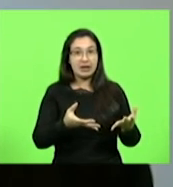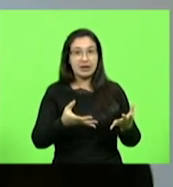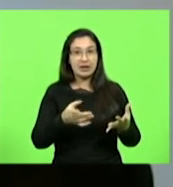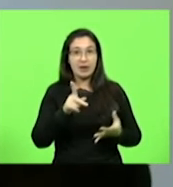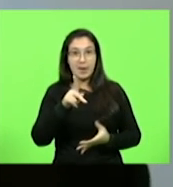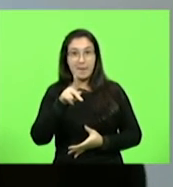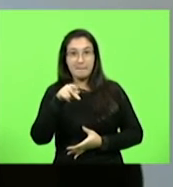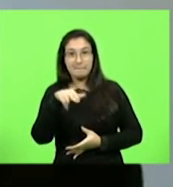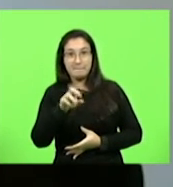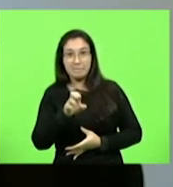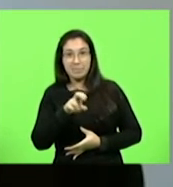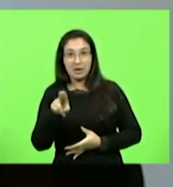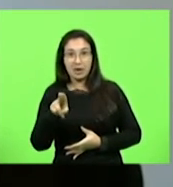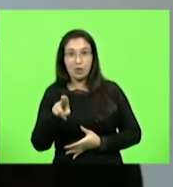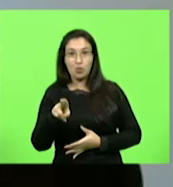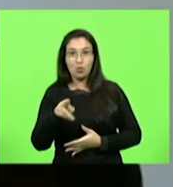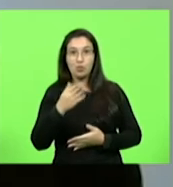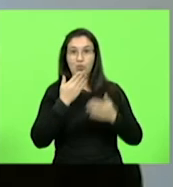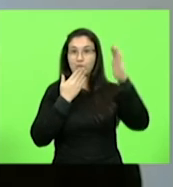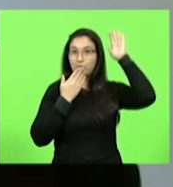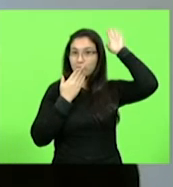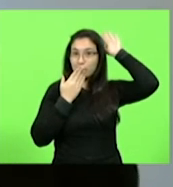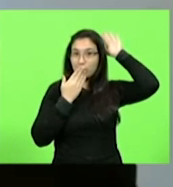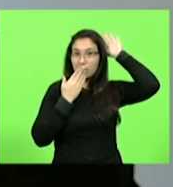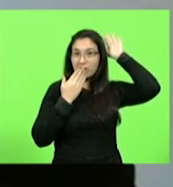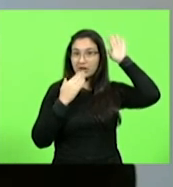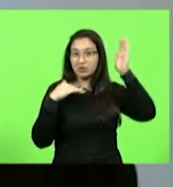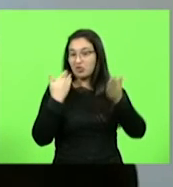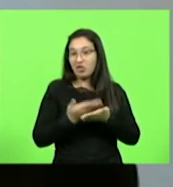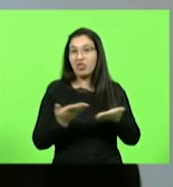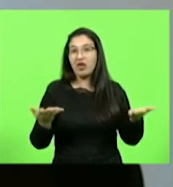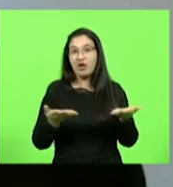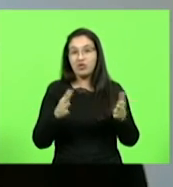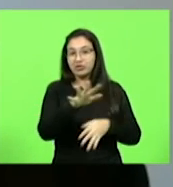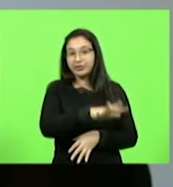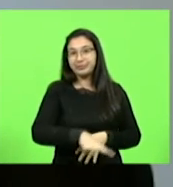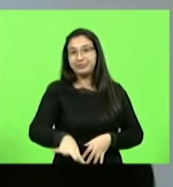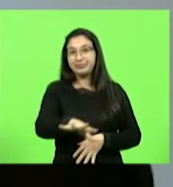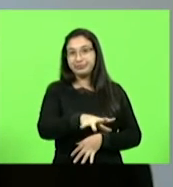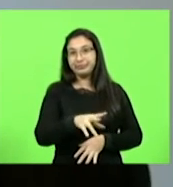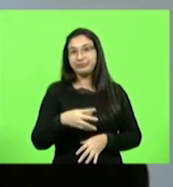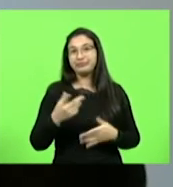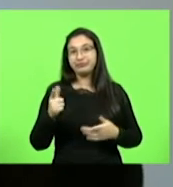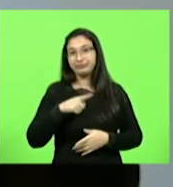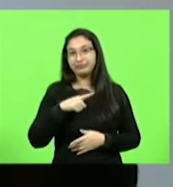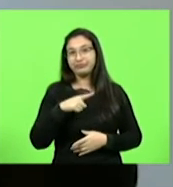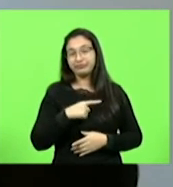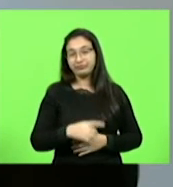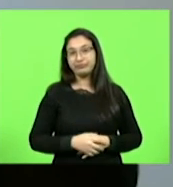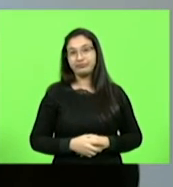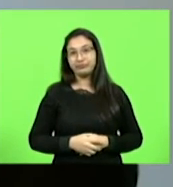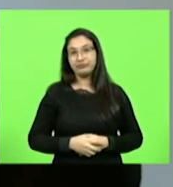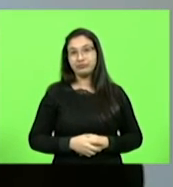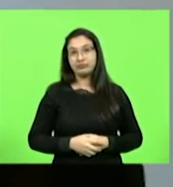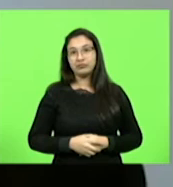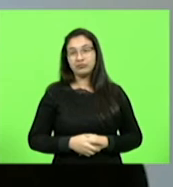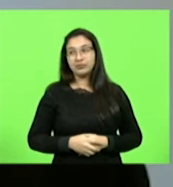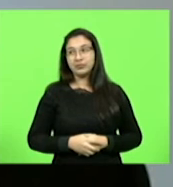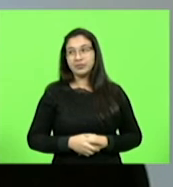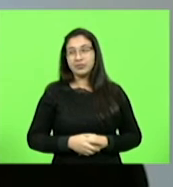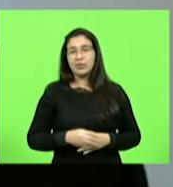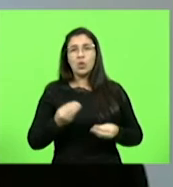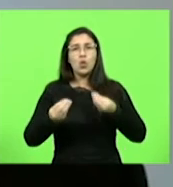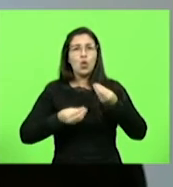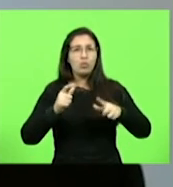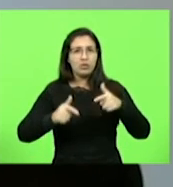hoje esse pneu estava no meio ambiente. Então, como que a gente pode